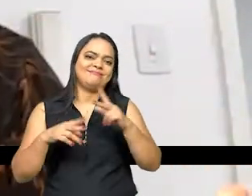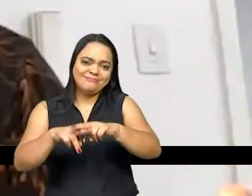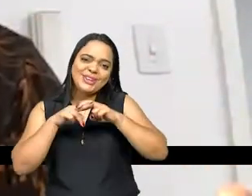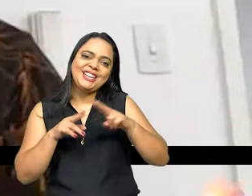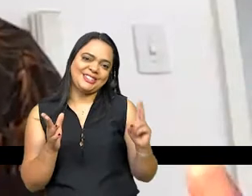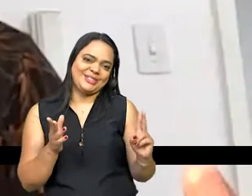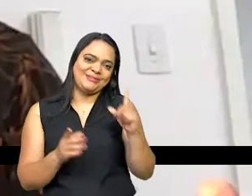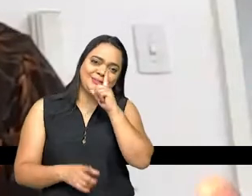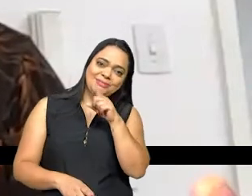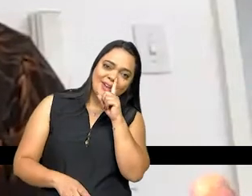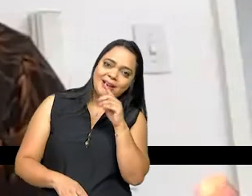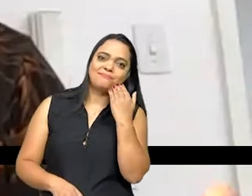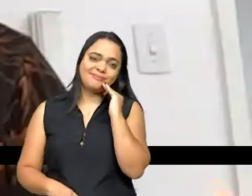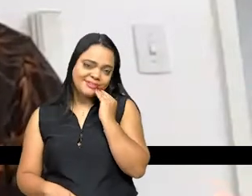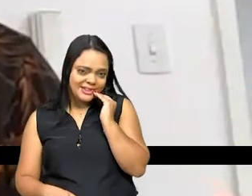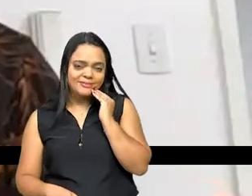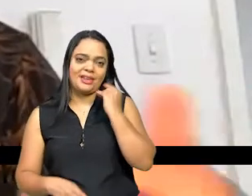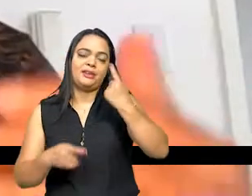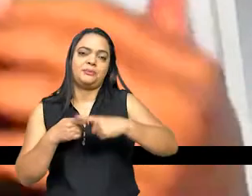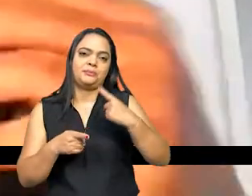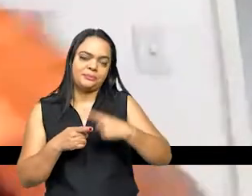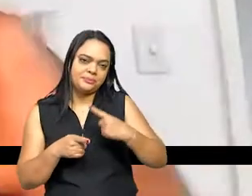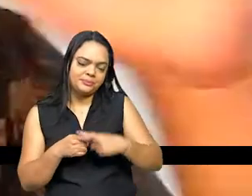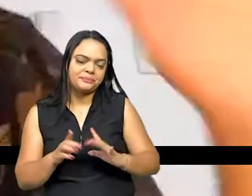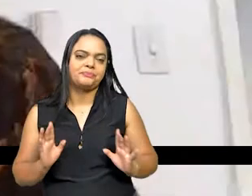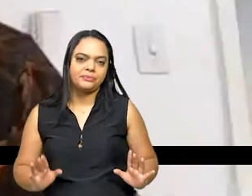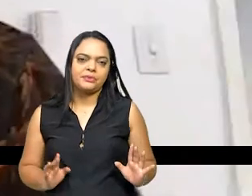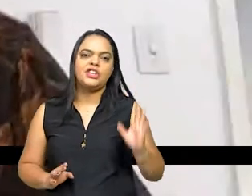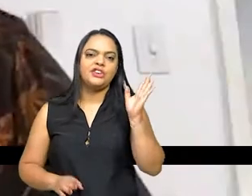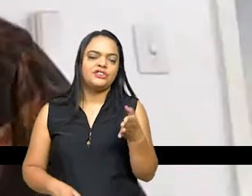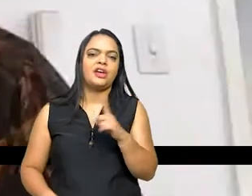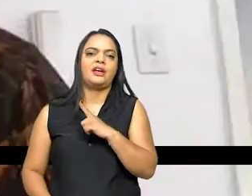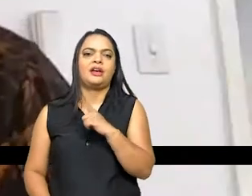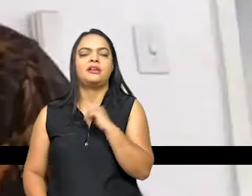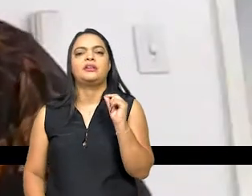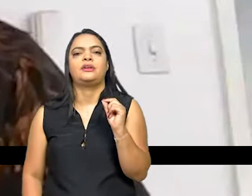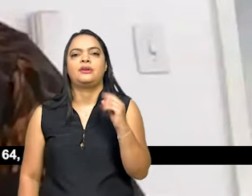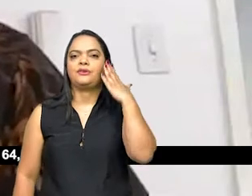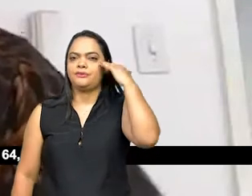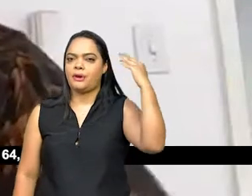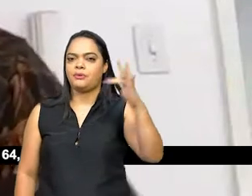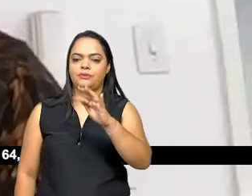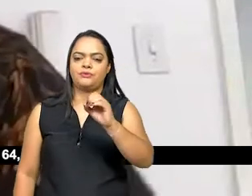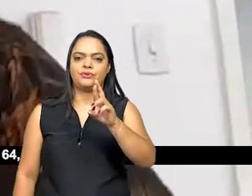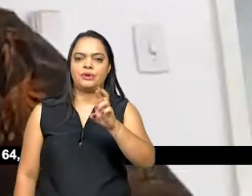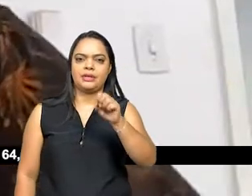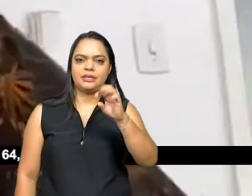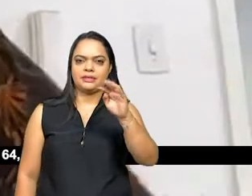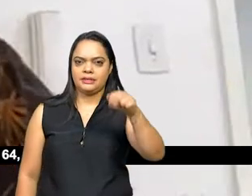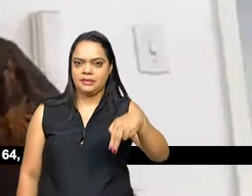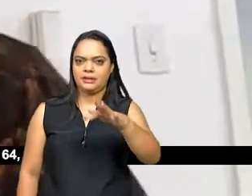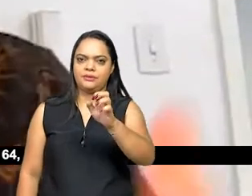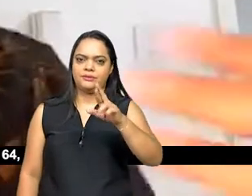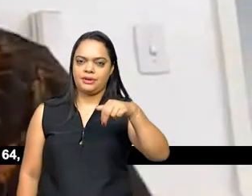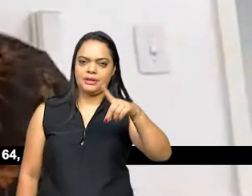um tema de interesse recente. A gente já tem lá o clássico que todo mundo cita, que é o do Floresta Fernandes, né?